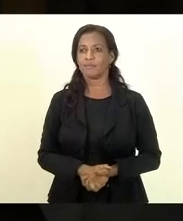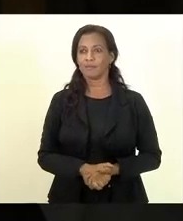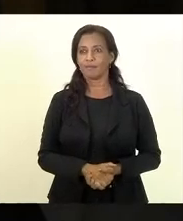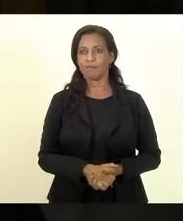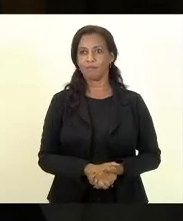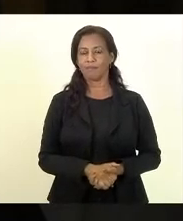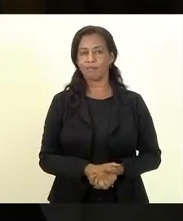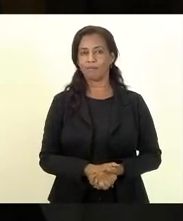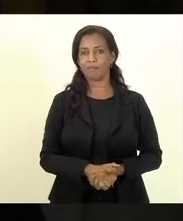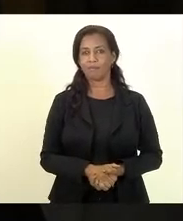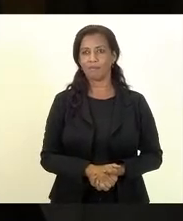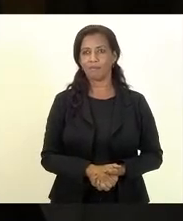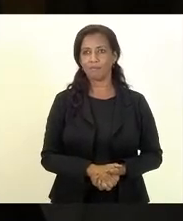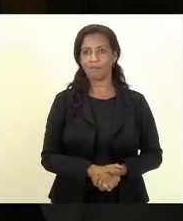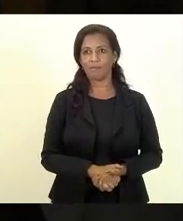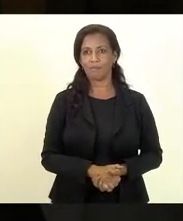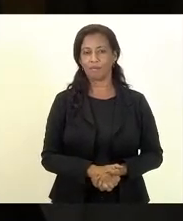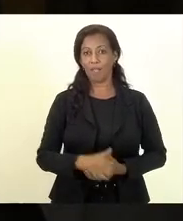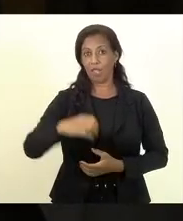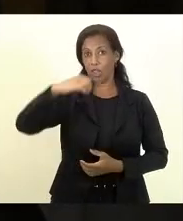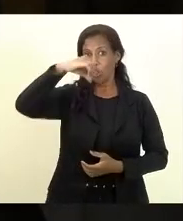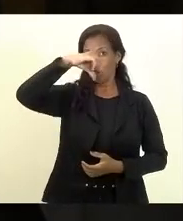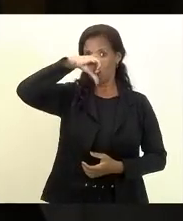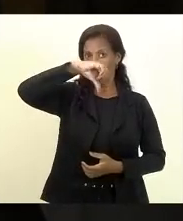Em 9 de abril,